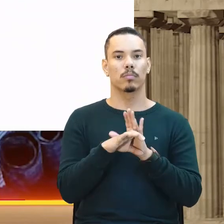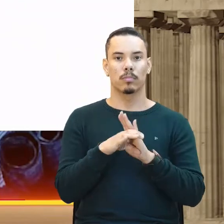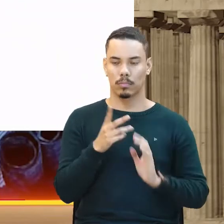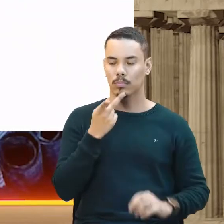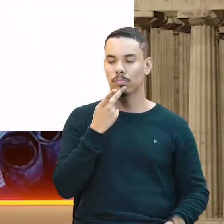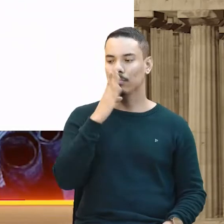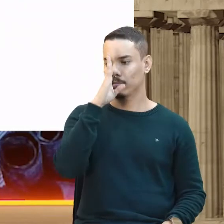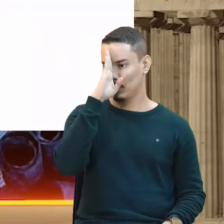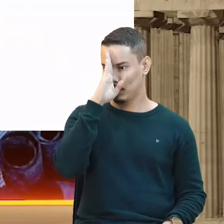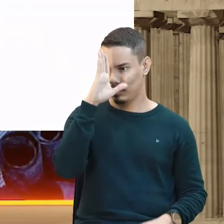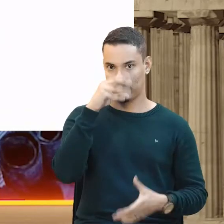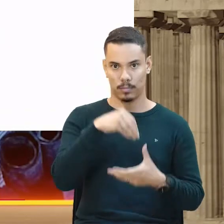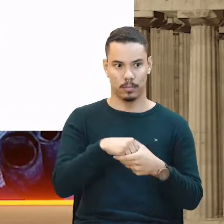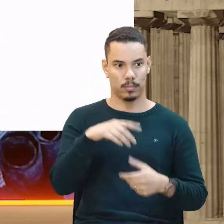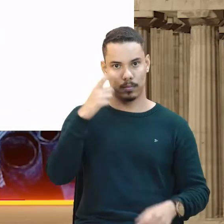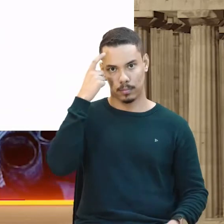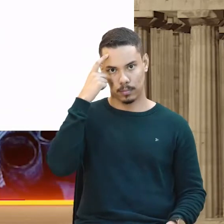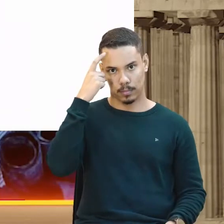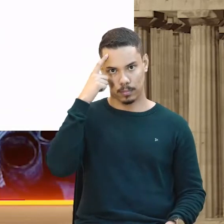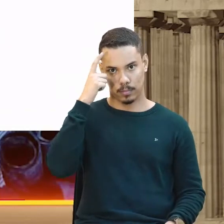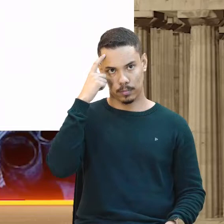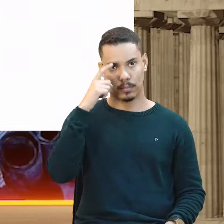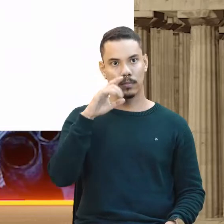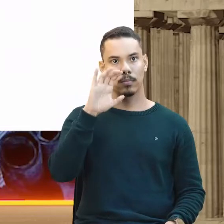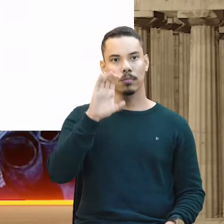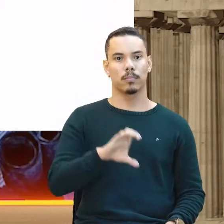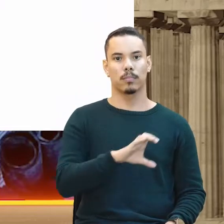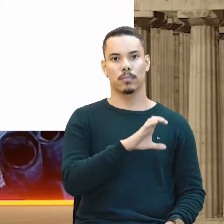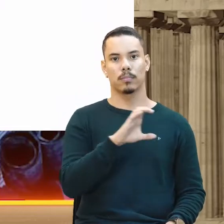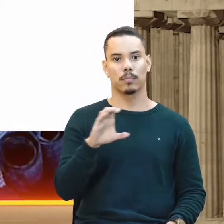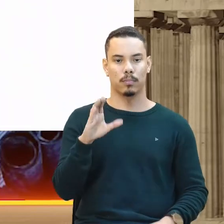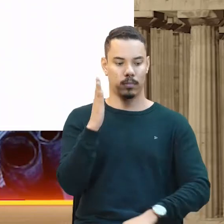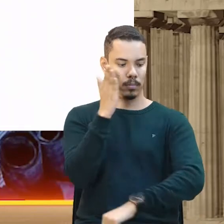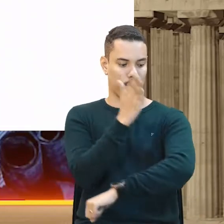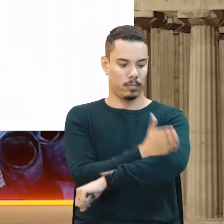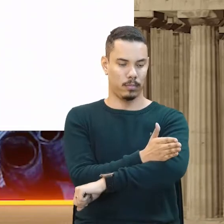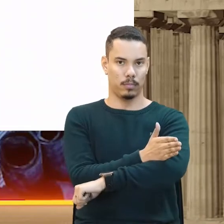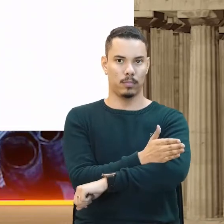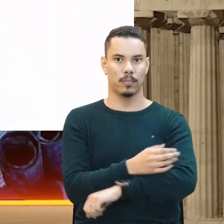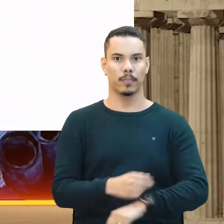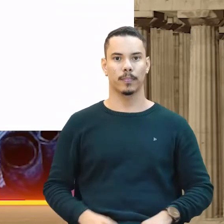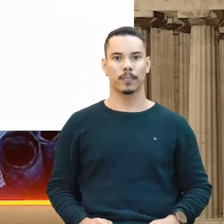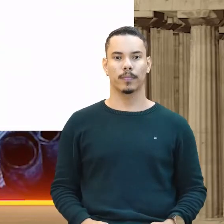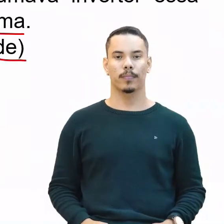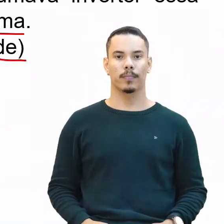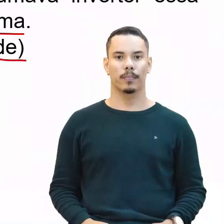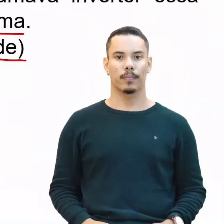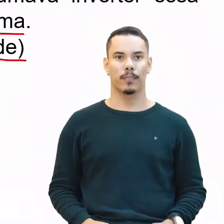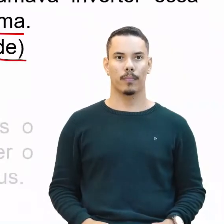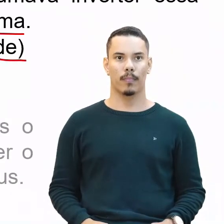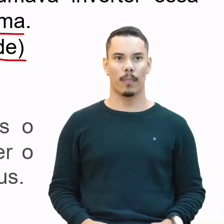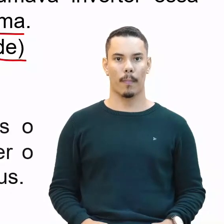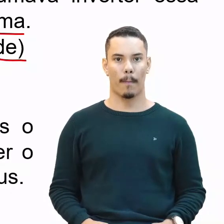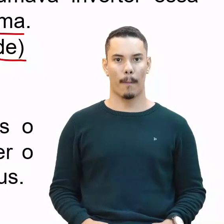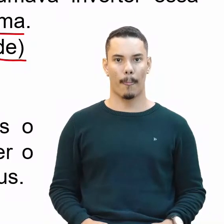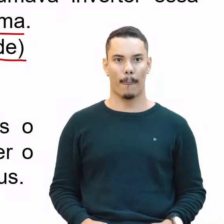fundamentais dentro do pensamento cristão lá na Idade Média. Vamos voltar para o texto. Olha